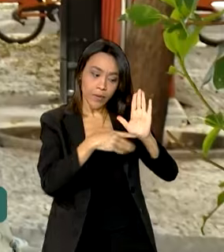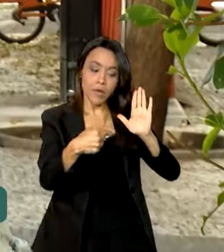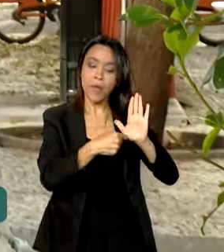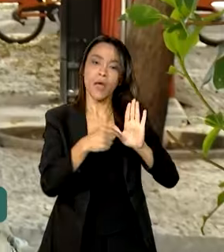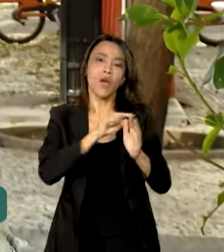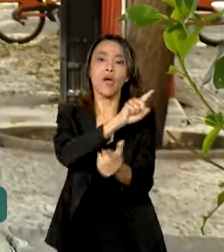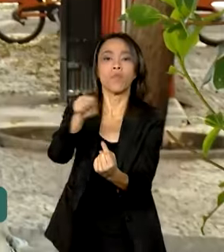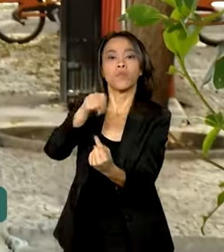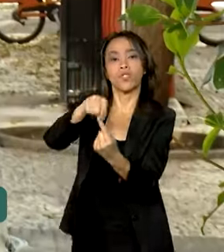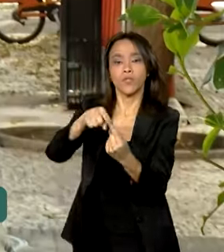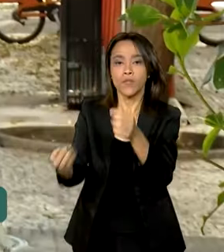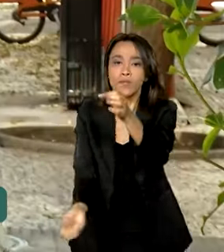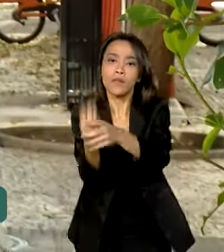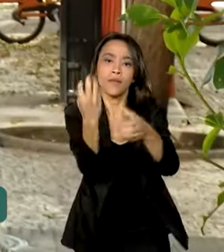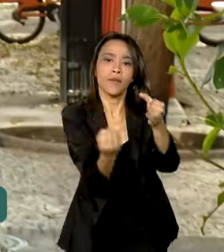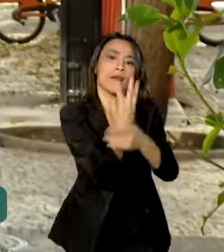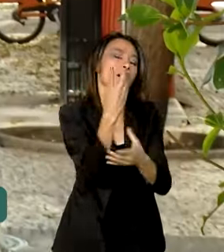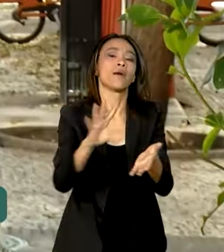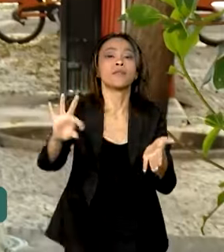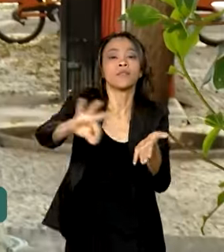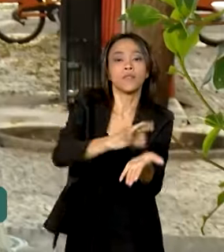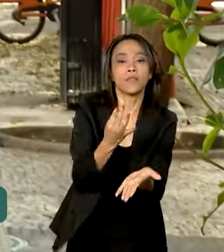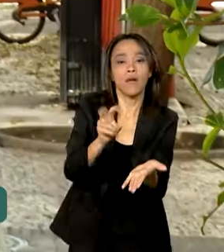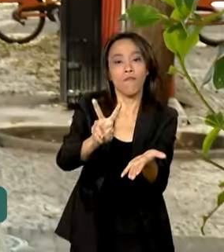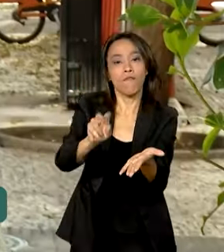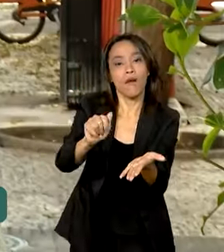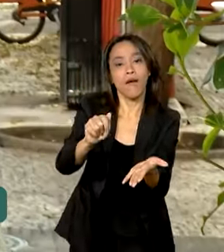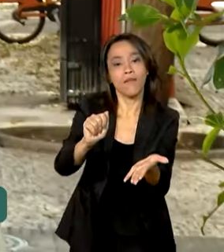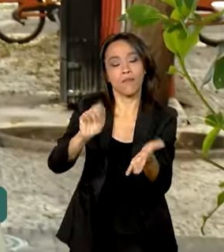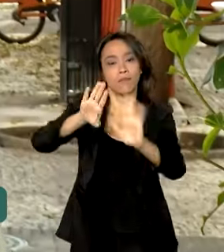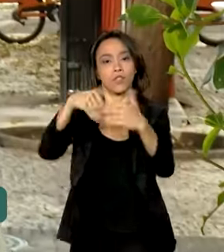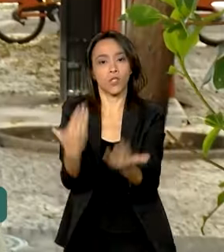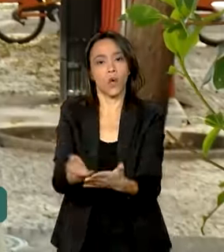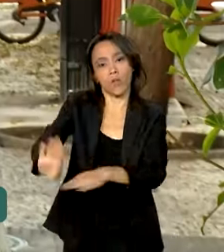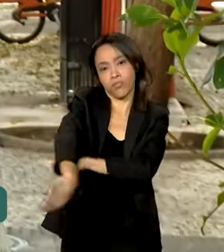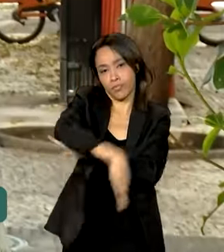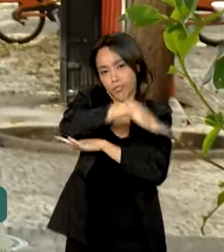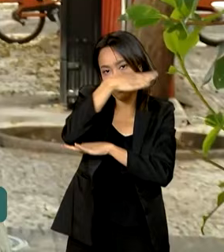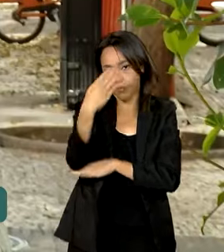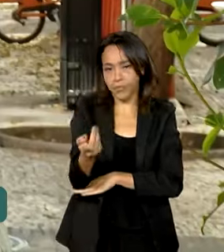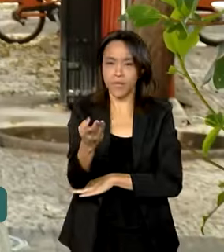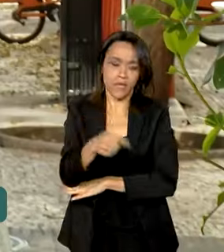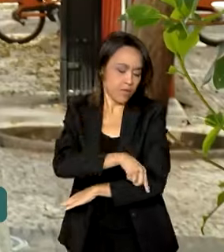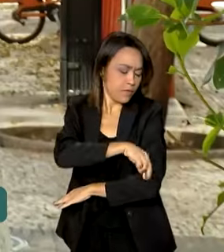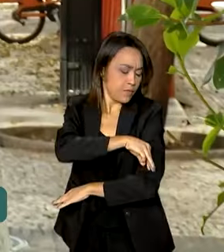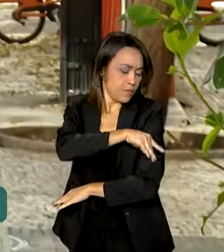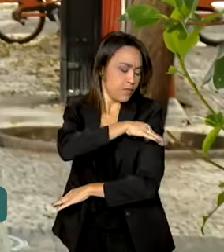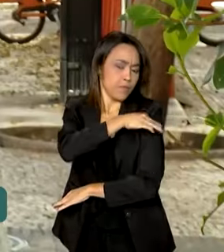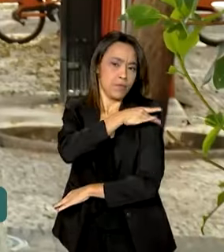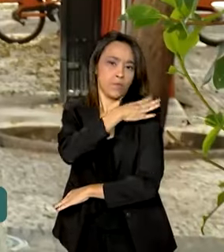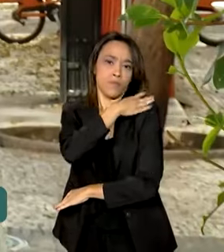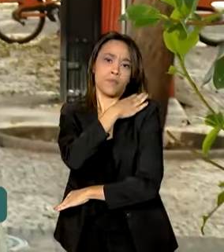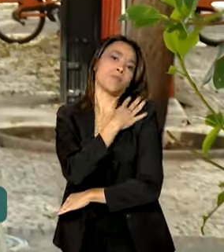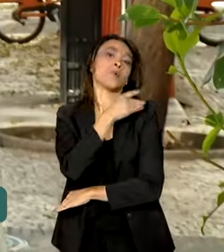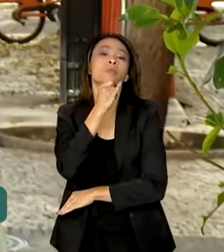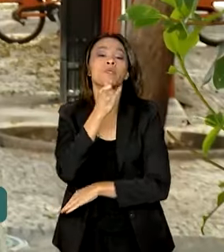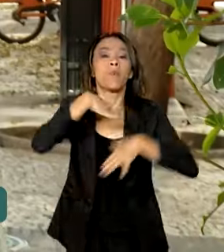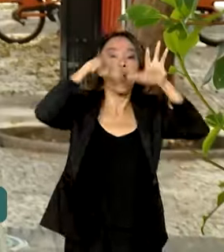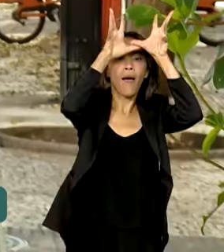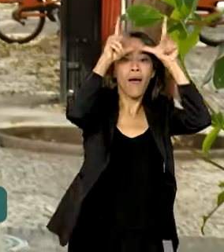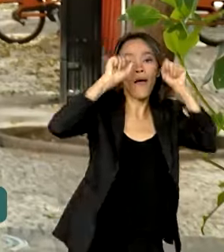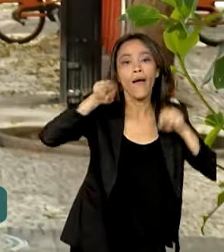a criação de matrículas em tempo integral nas várias etapas e modalidades da educação básica. Estados como Acre,